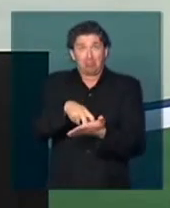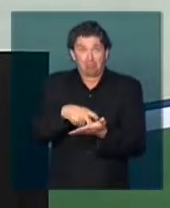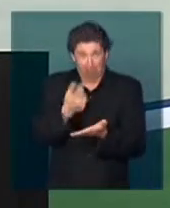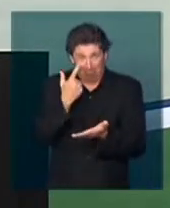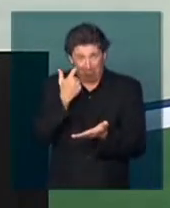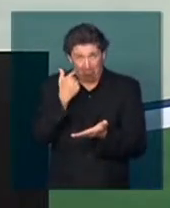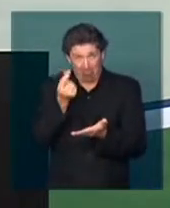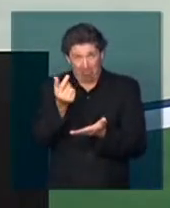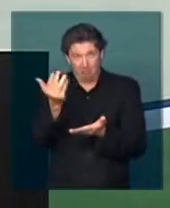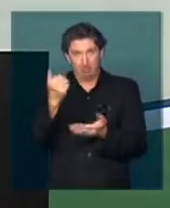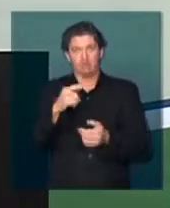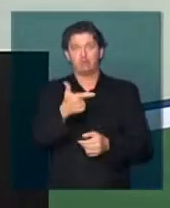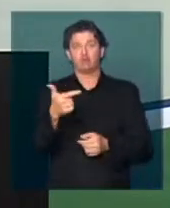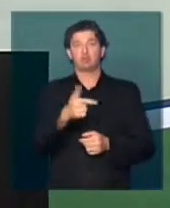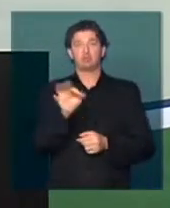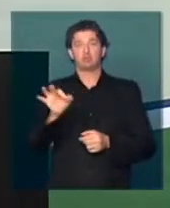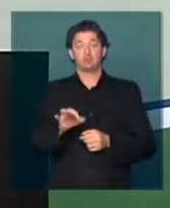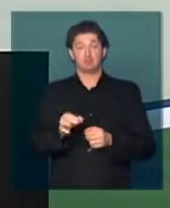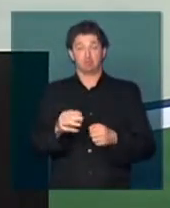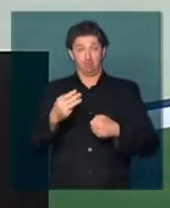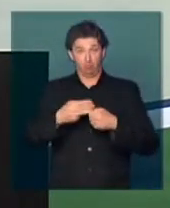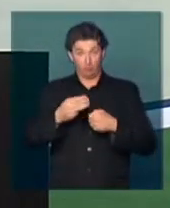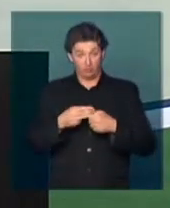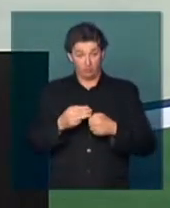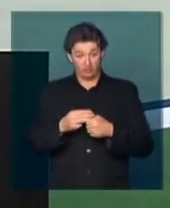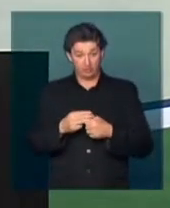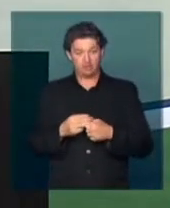20%, 22%. E os municípios, que são